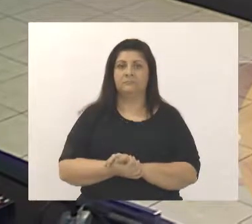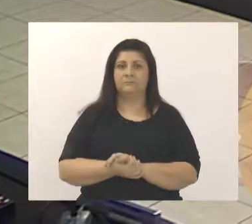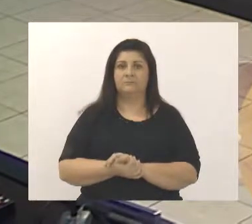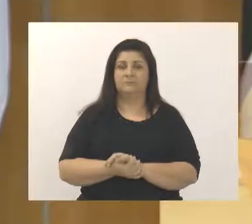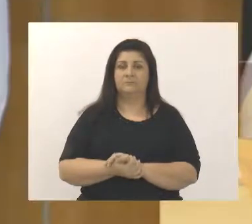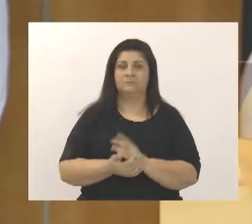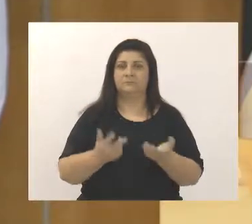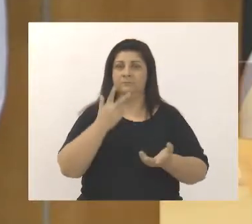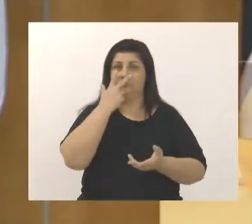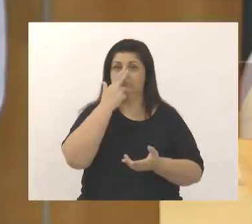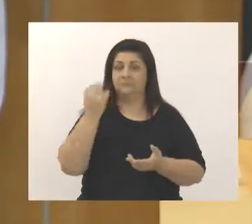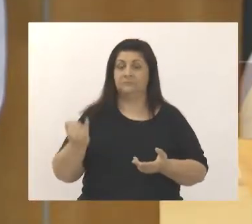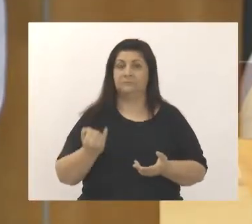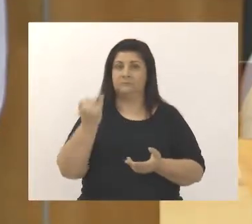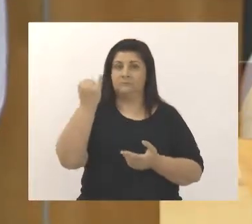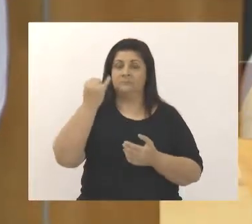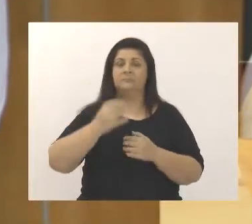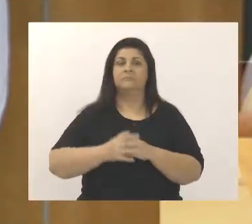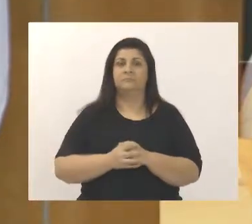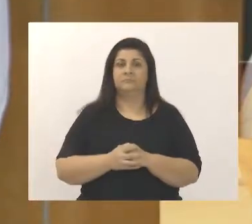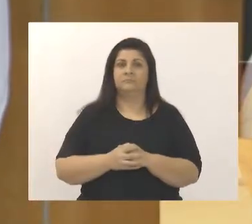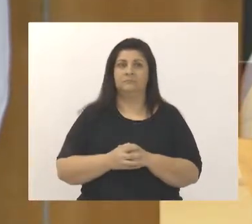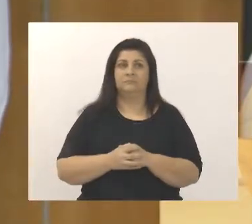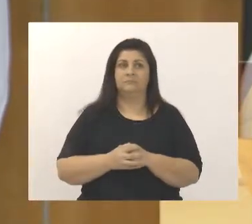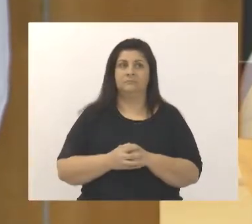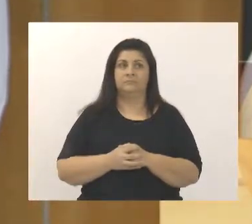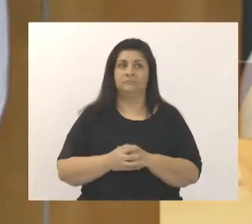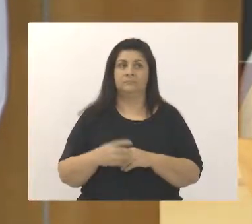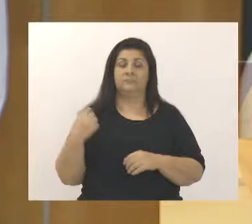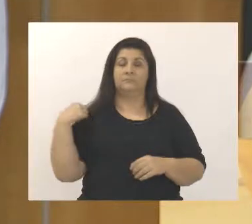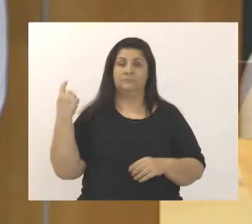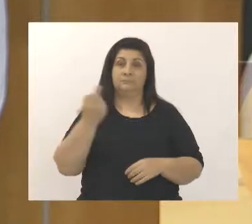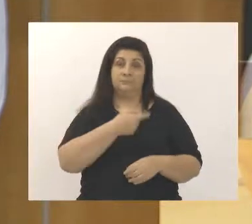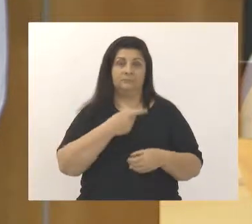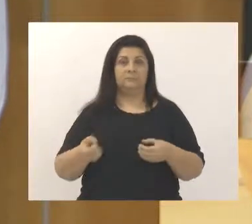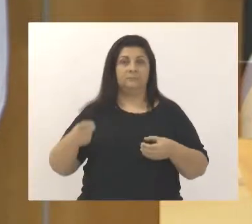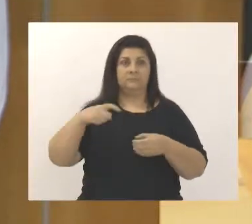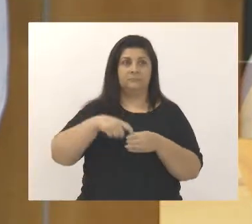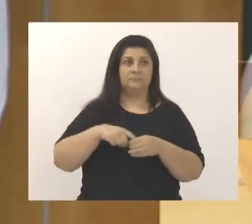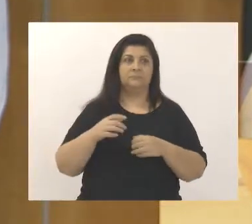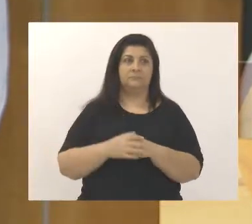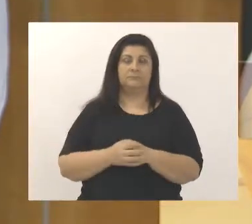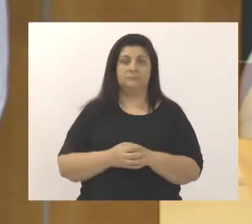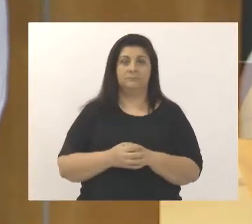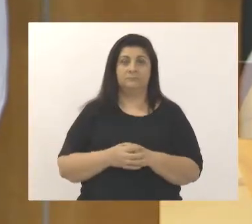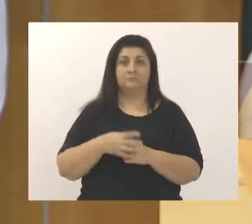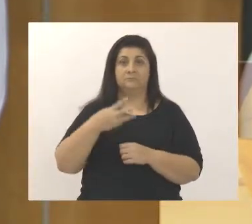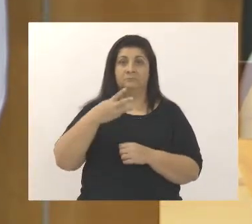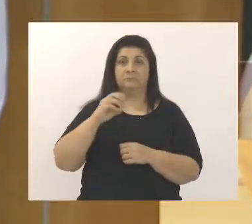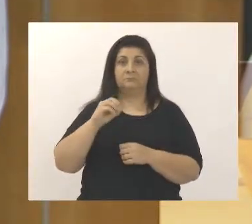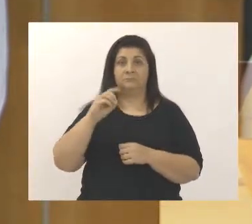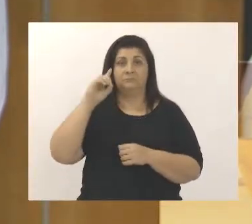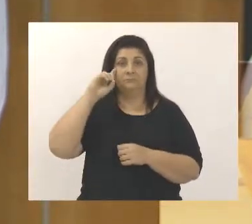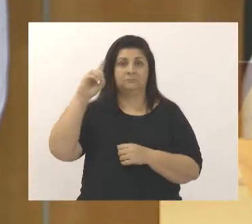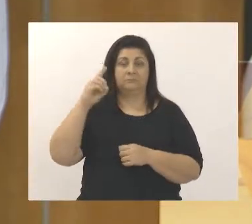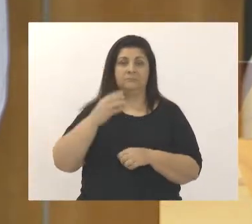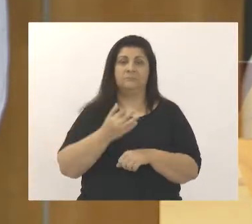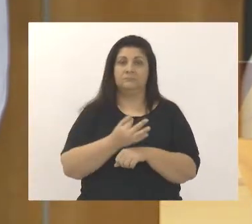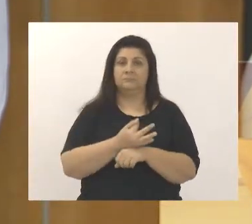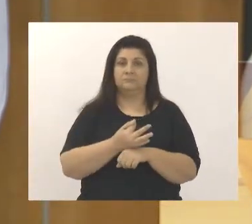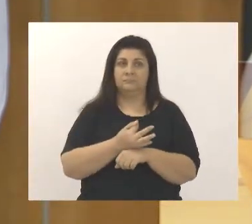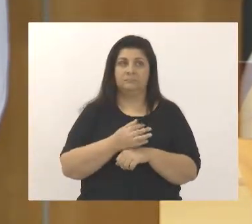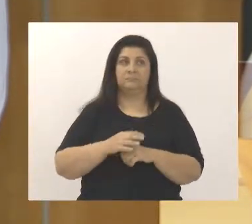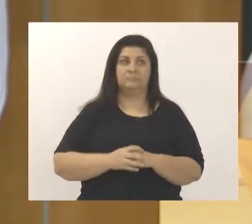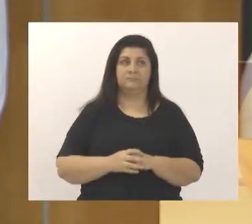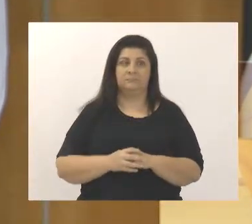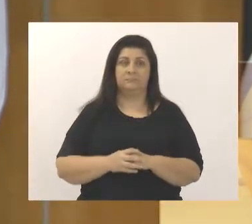Acho importante nessa casa estar de volta hoje, depois de 30 dias de recesso. Recesso